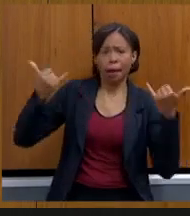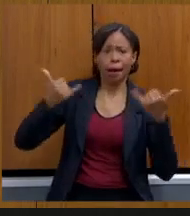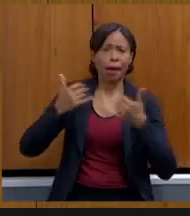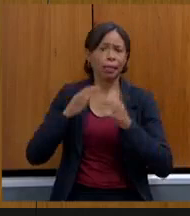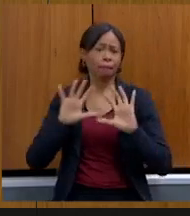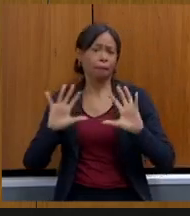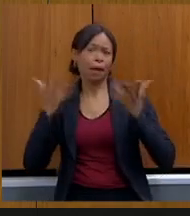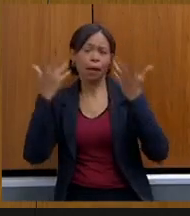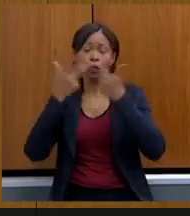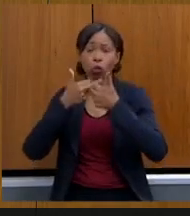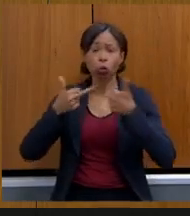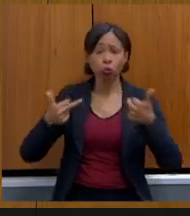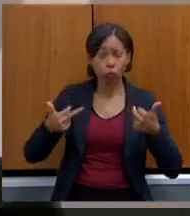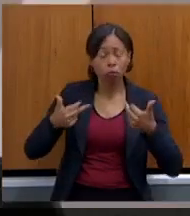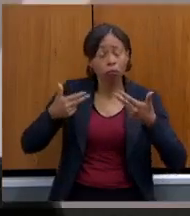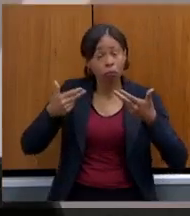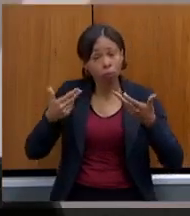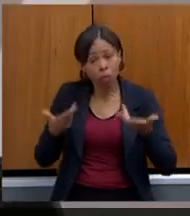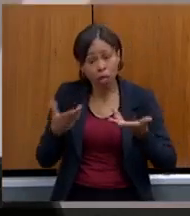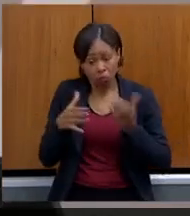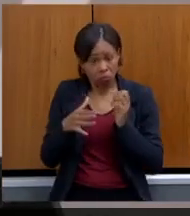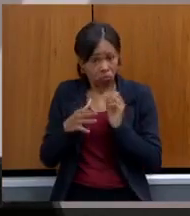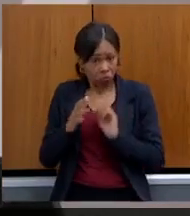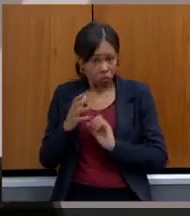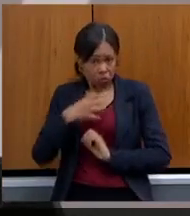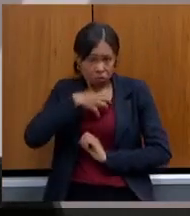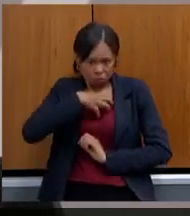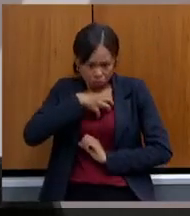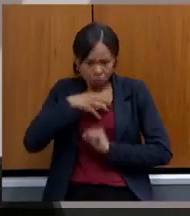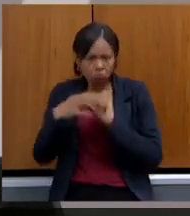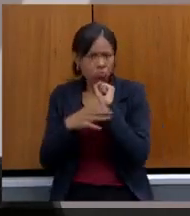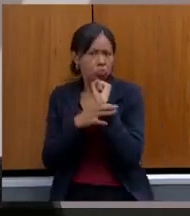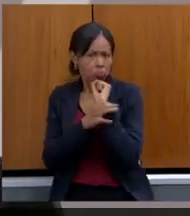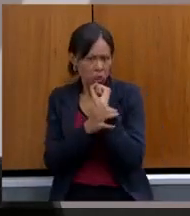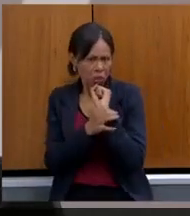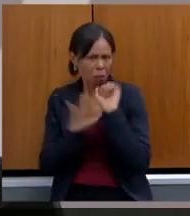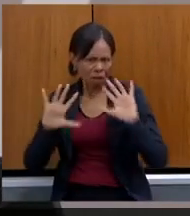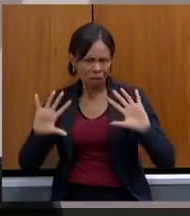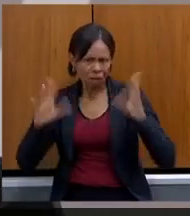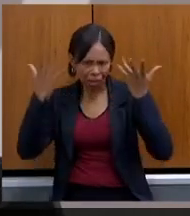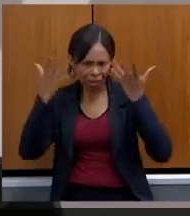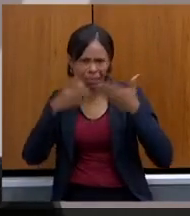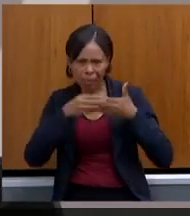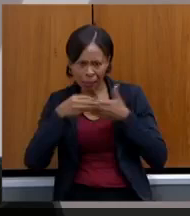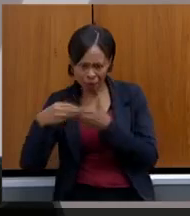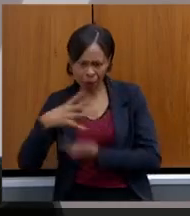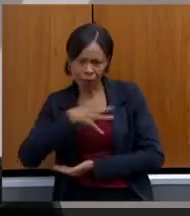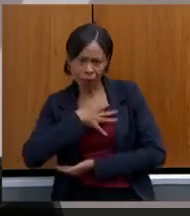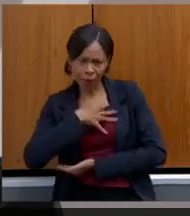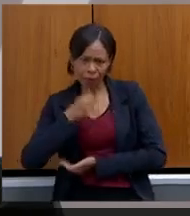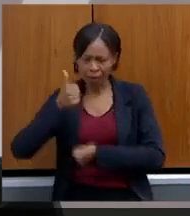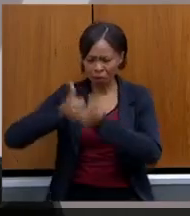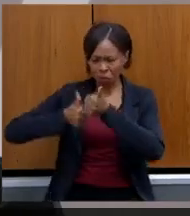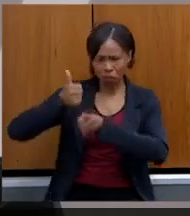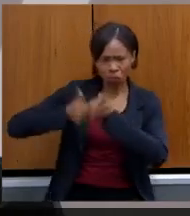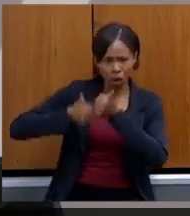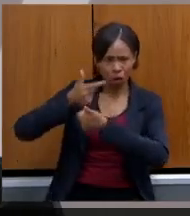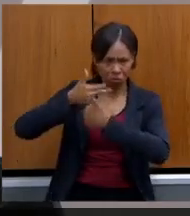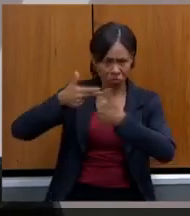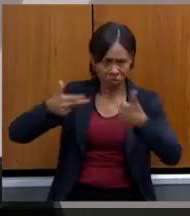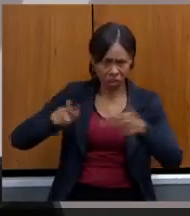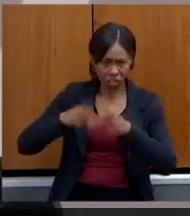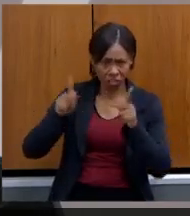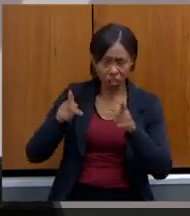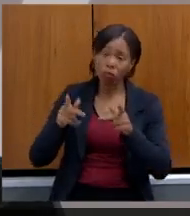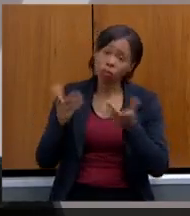das Mães do Dia dos Pais eu acho que comi tem essa segurança de levar o filho para essas festas para tá Shopping para futebol ele tem